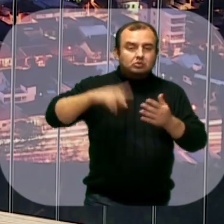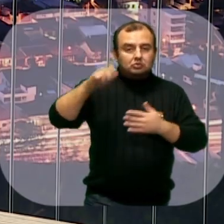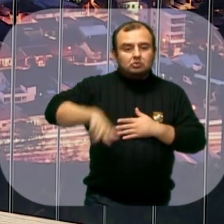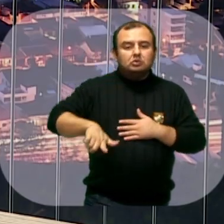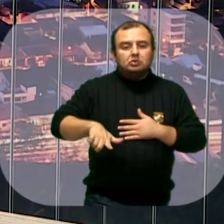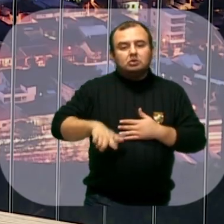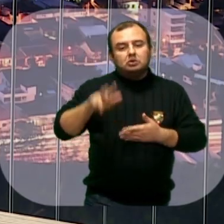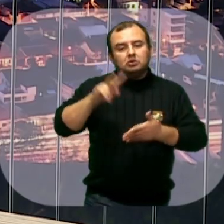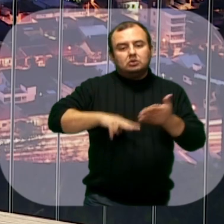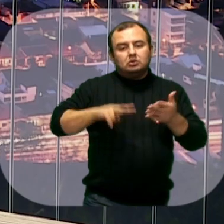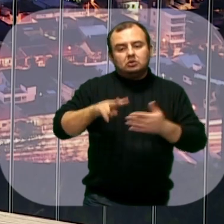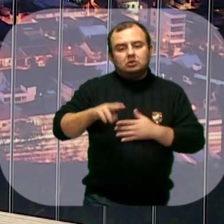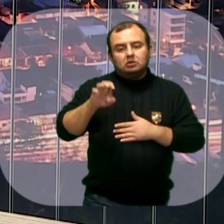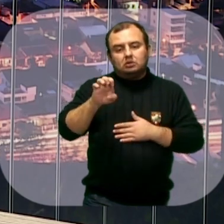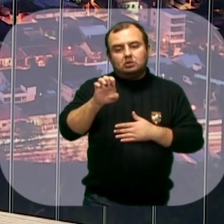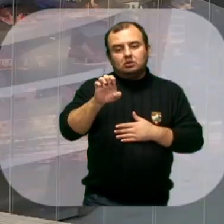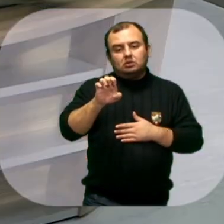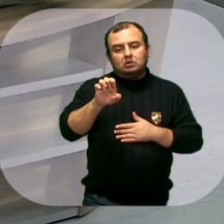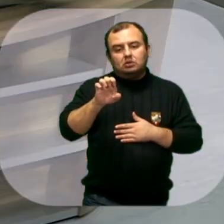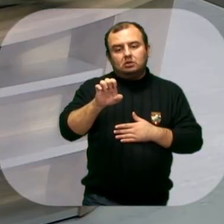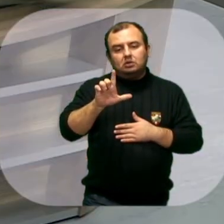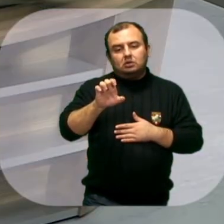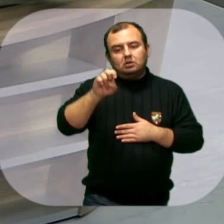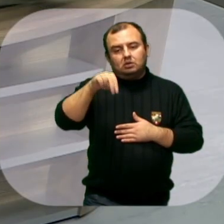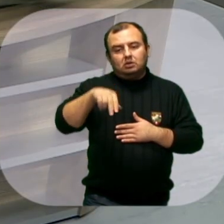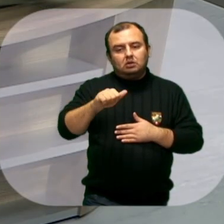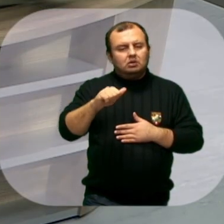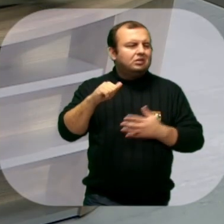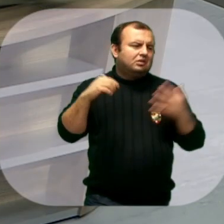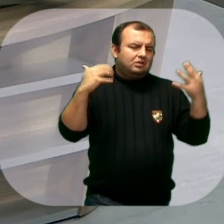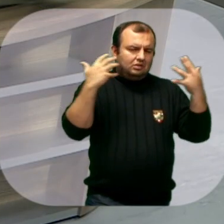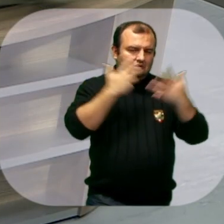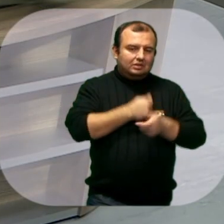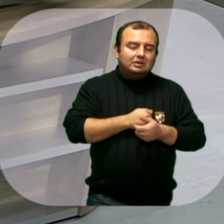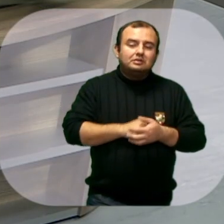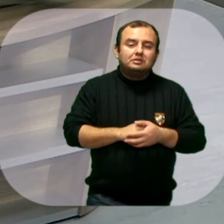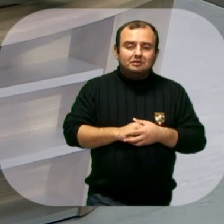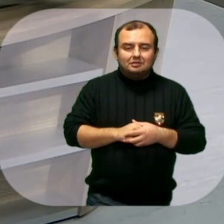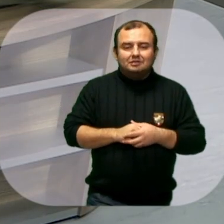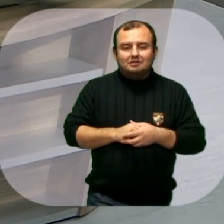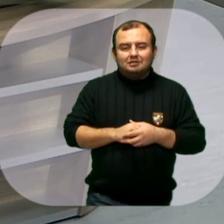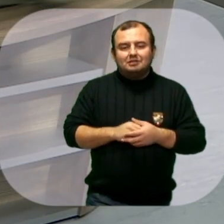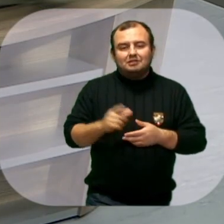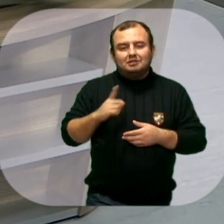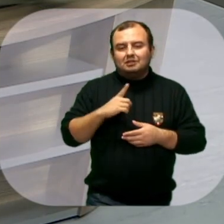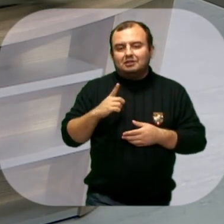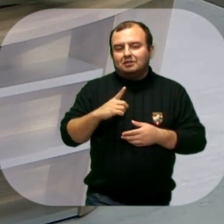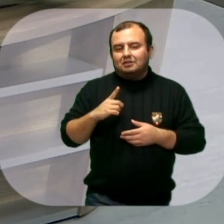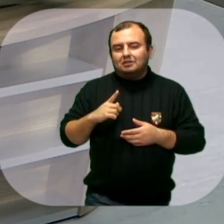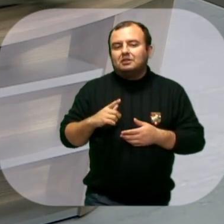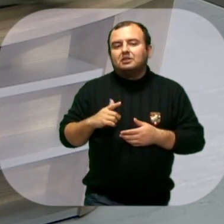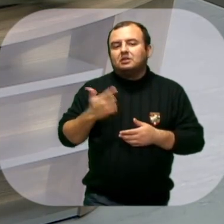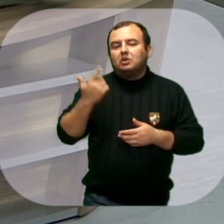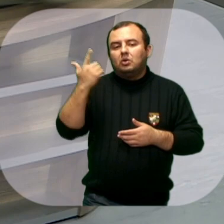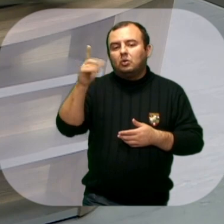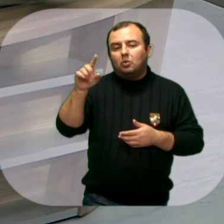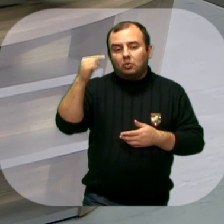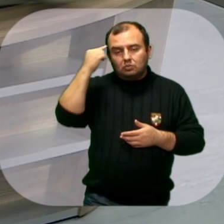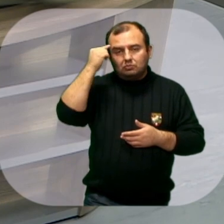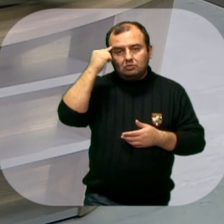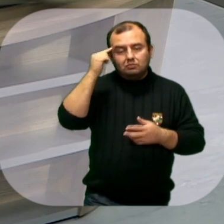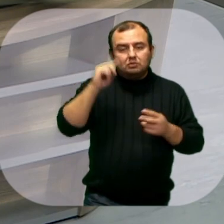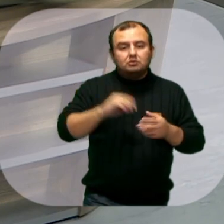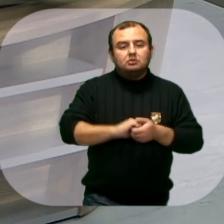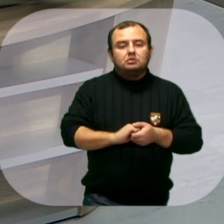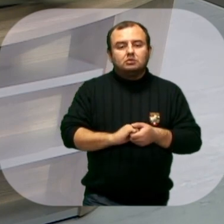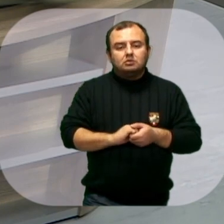Eu reli Helena. Ai, é lindo. Não, do Machado. Então, deixa eu te contar. E eu tive completa outra visão. Outra